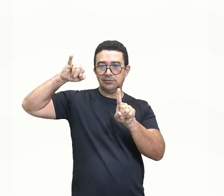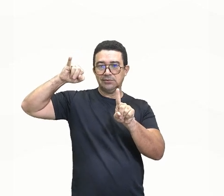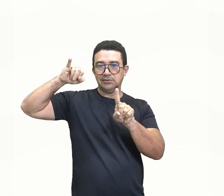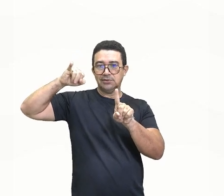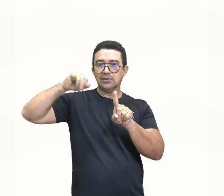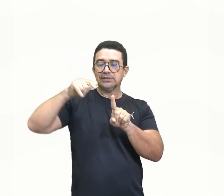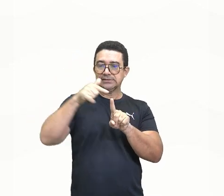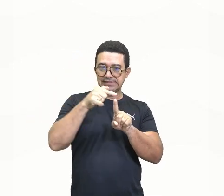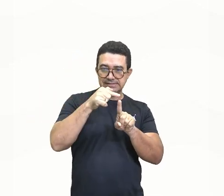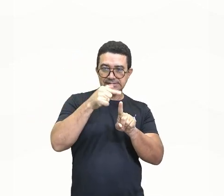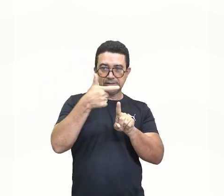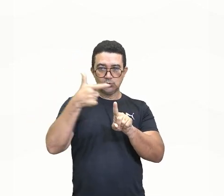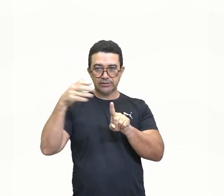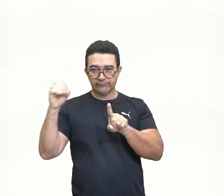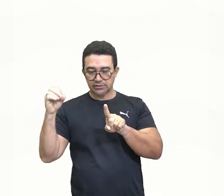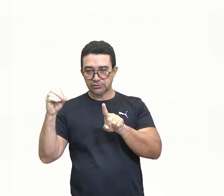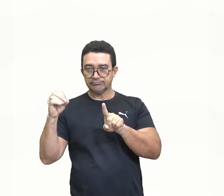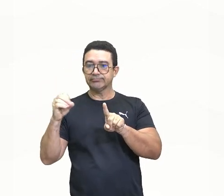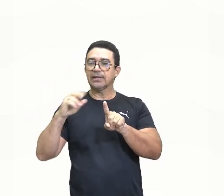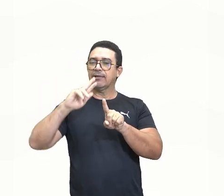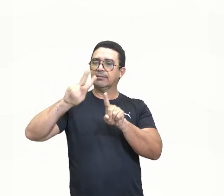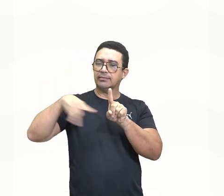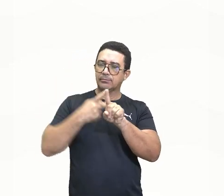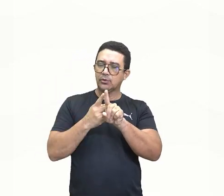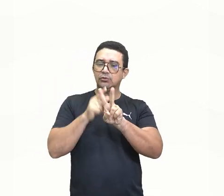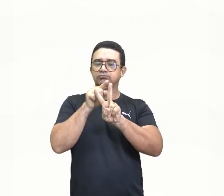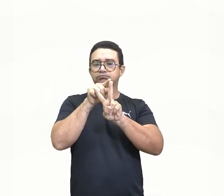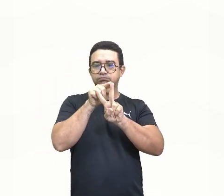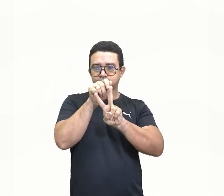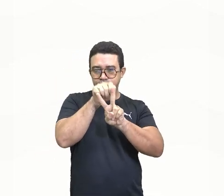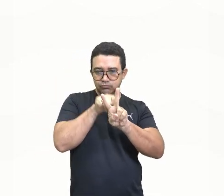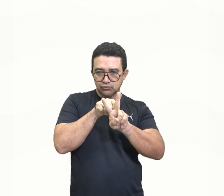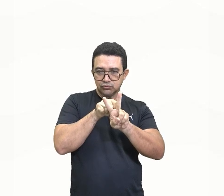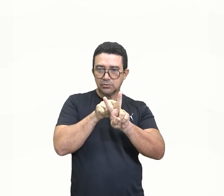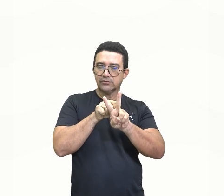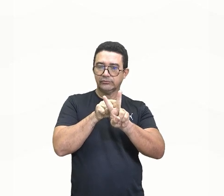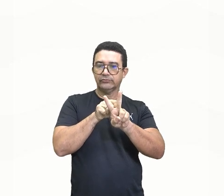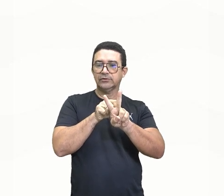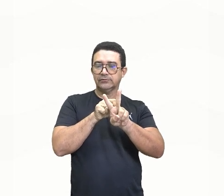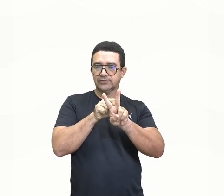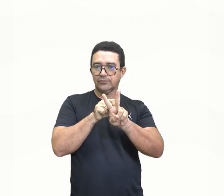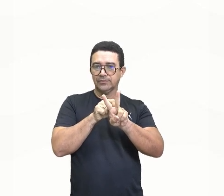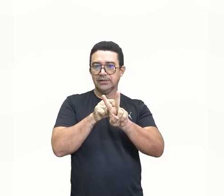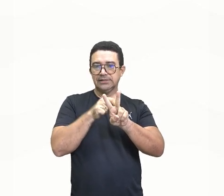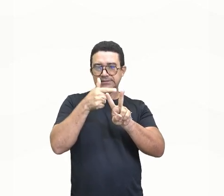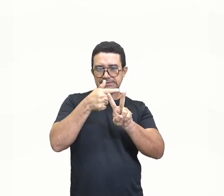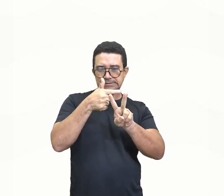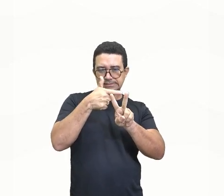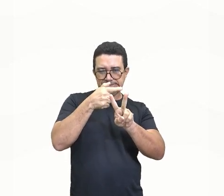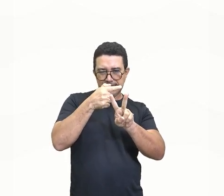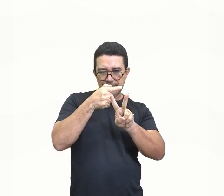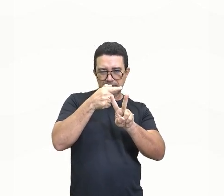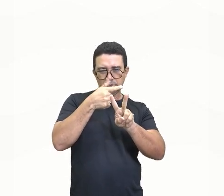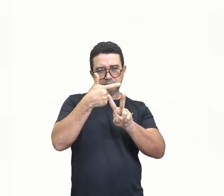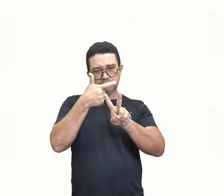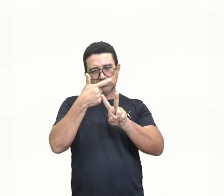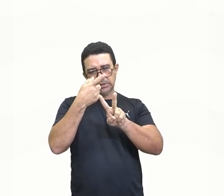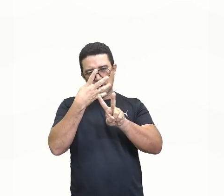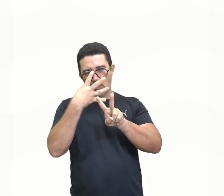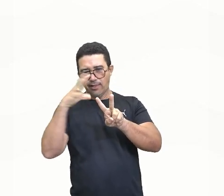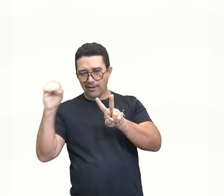valer 720. Depois, foi aumentando de 20 em 20. Então, esse é